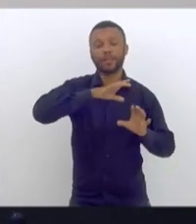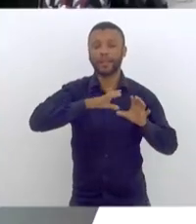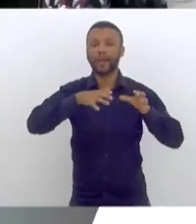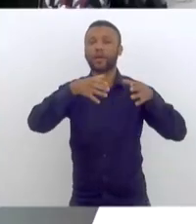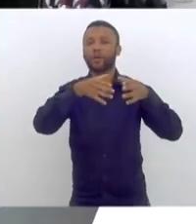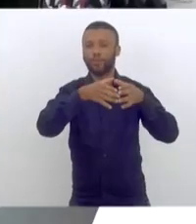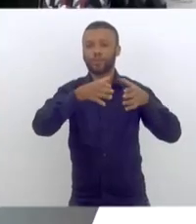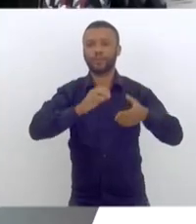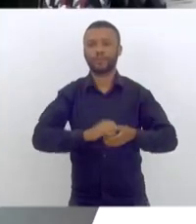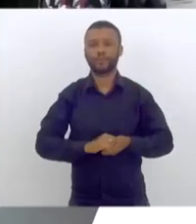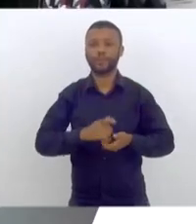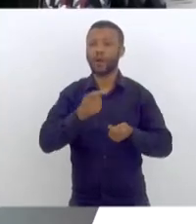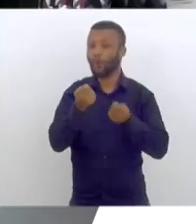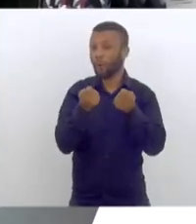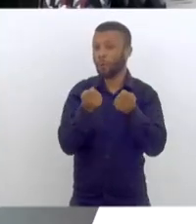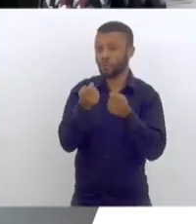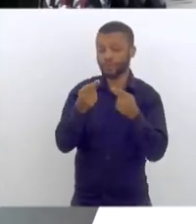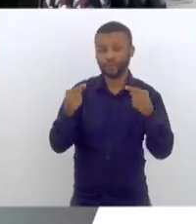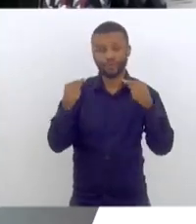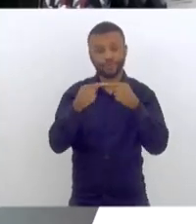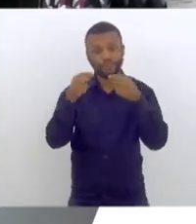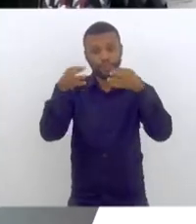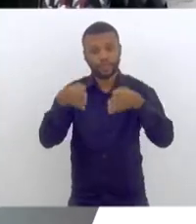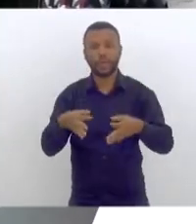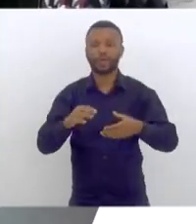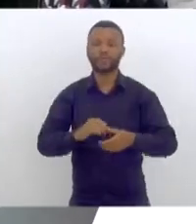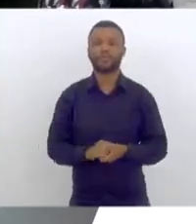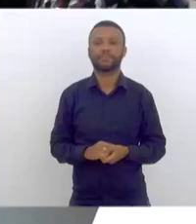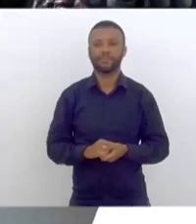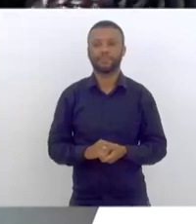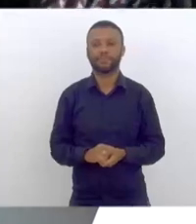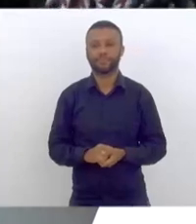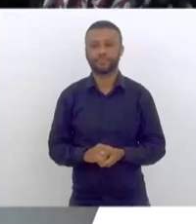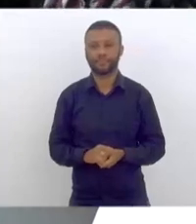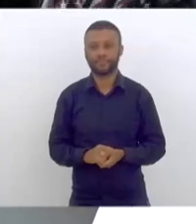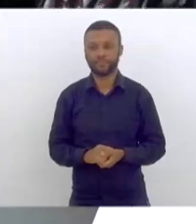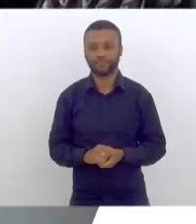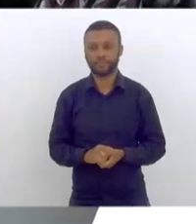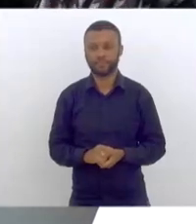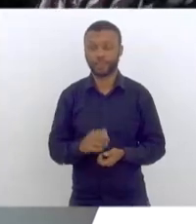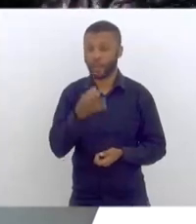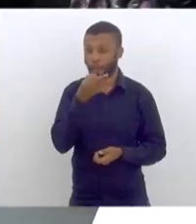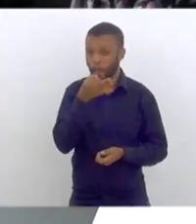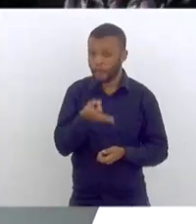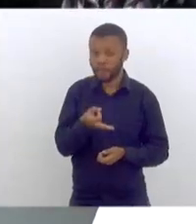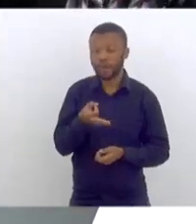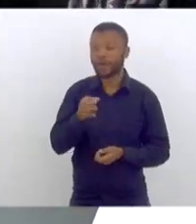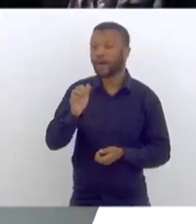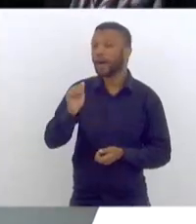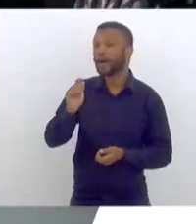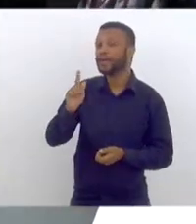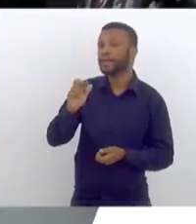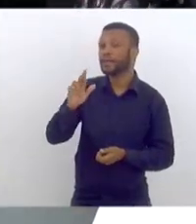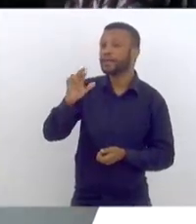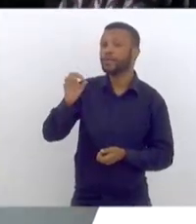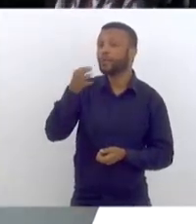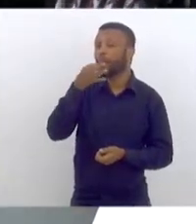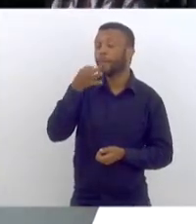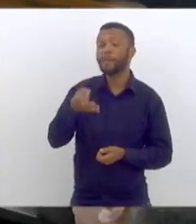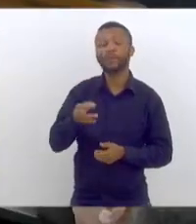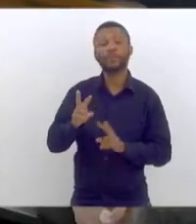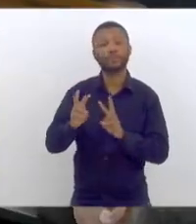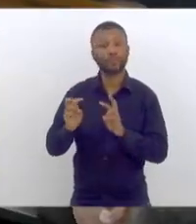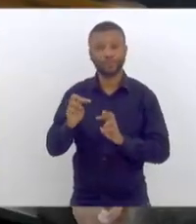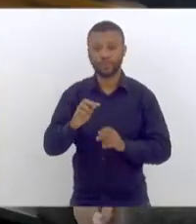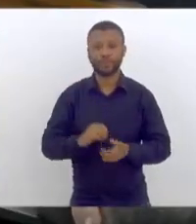Prefeito o controle seria mais adequado eu tenho aqui minha opinião o que que é isso